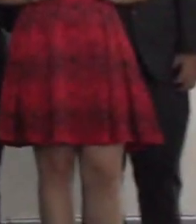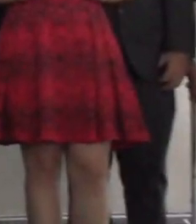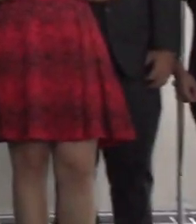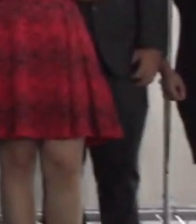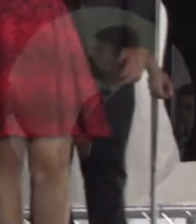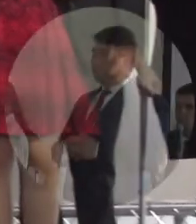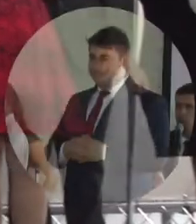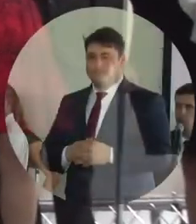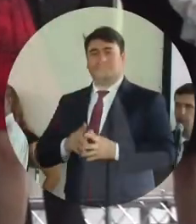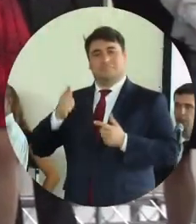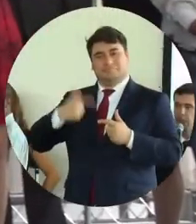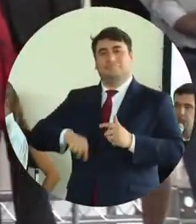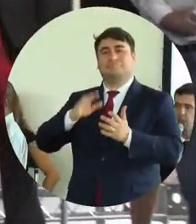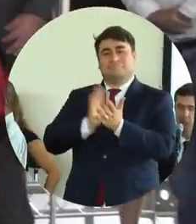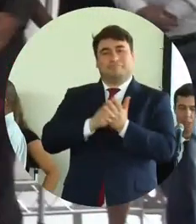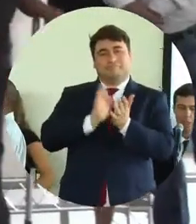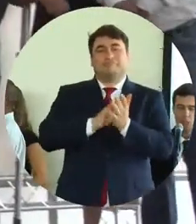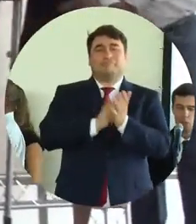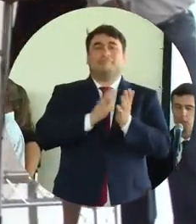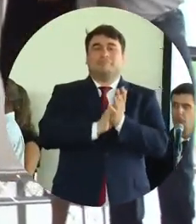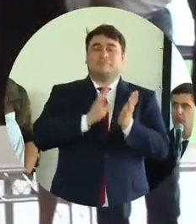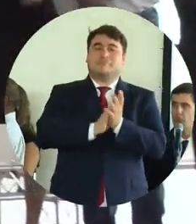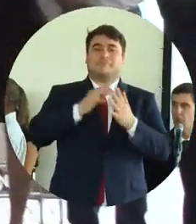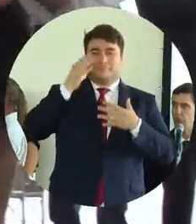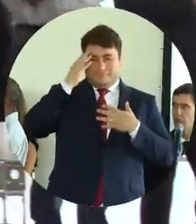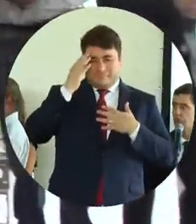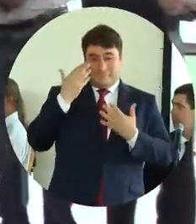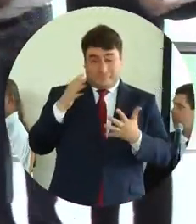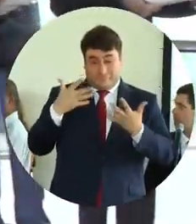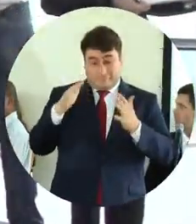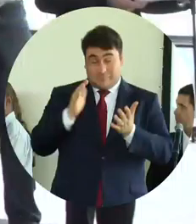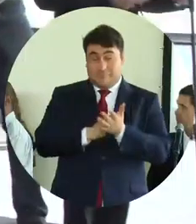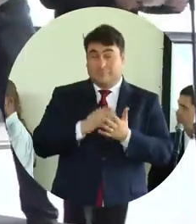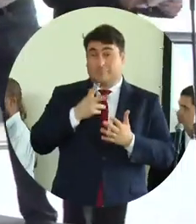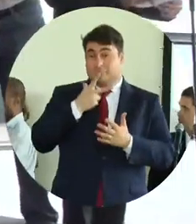Mais uma vez, uma salva de palmas, parabéns aos grandes vencedores.